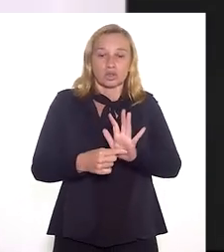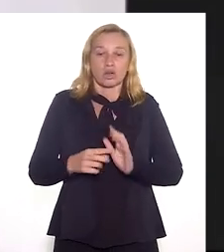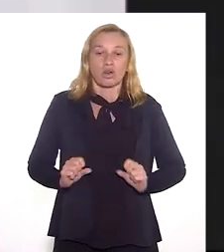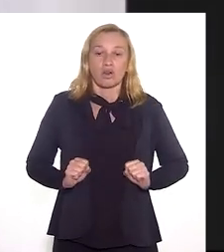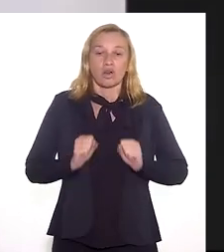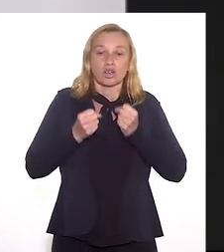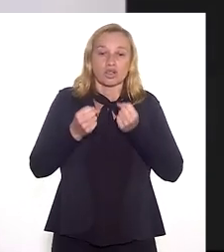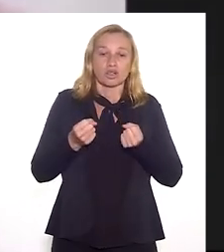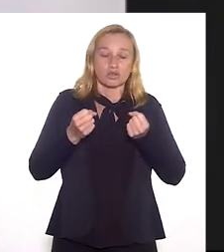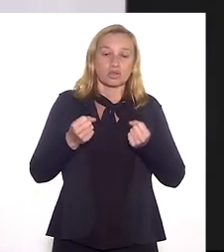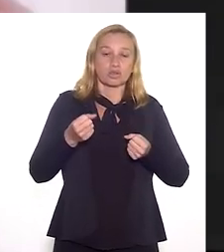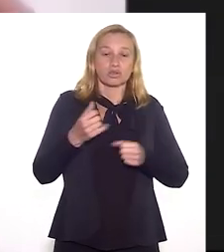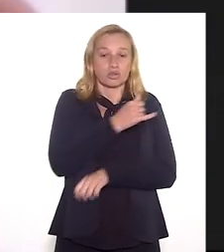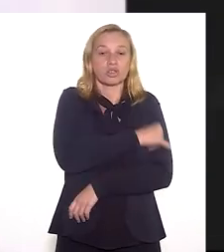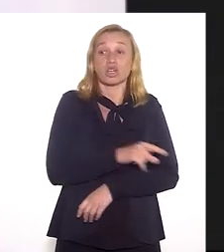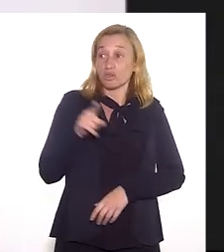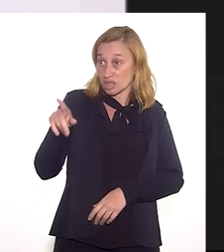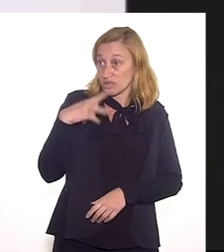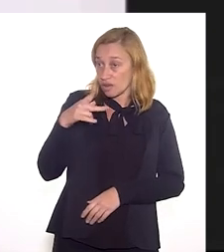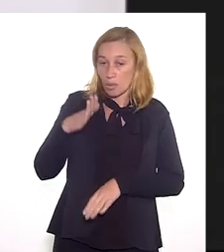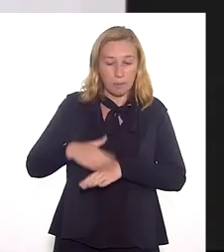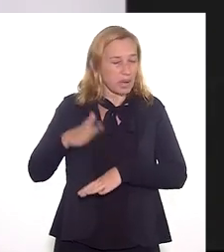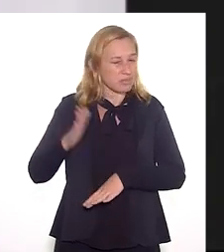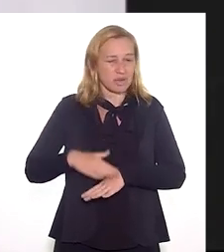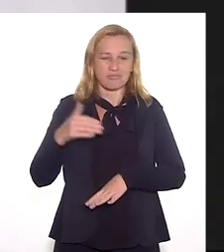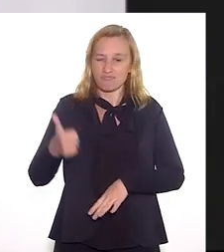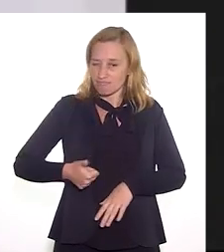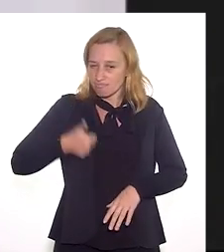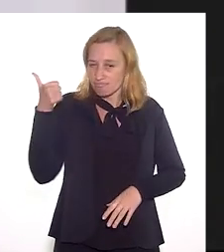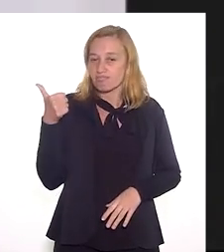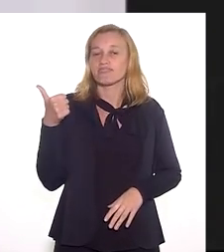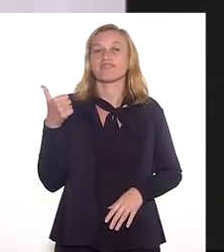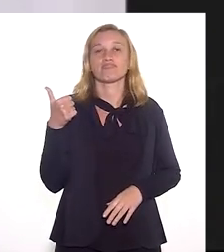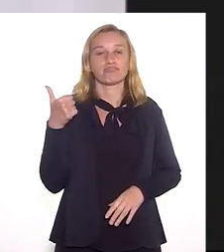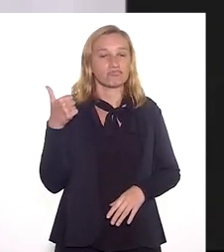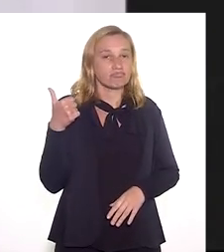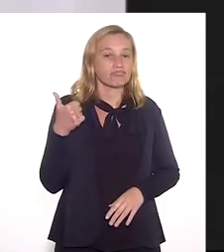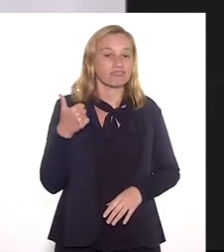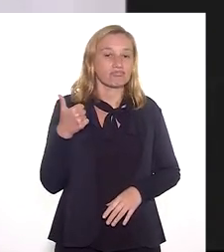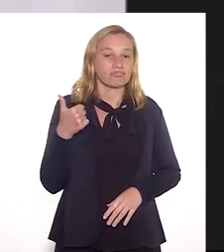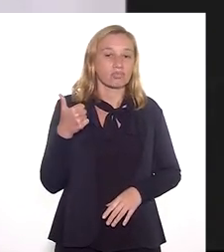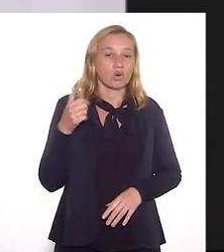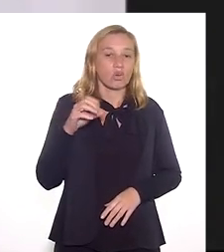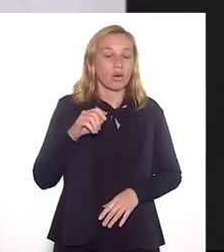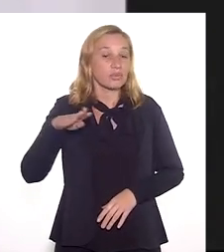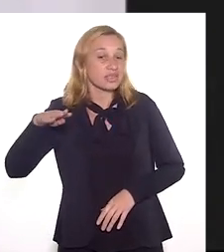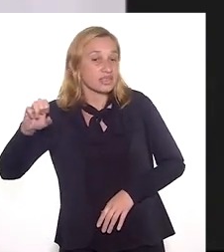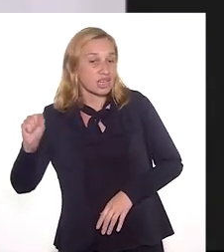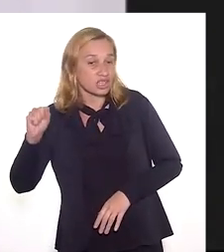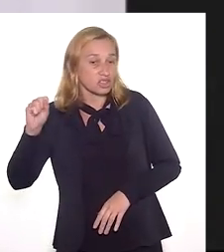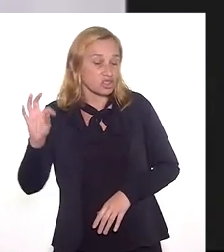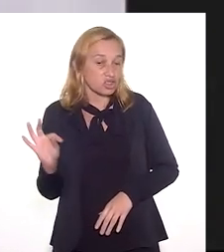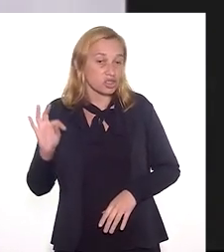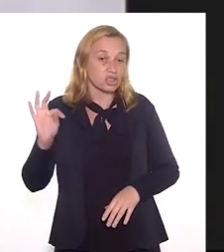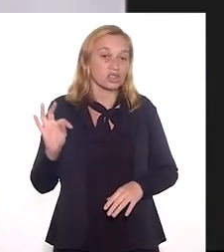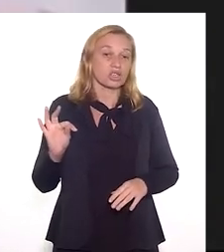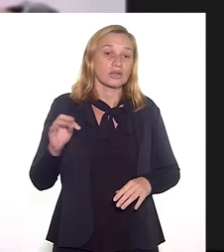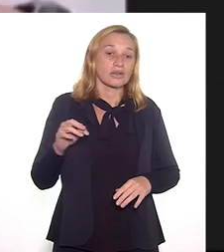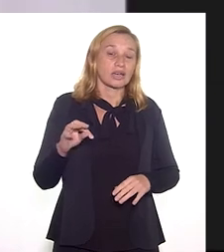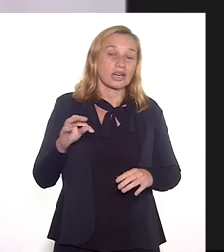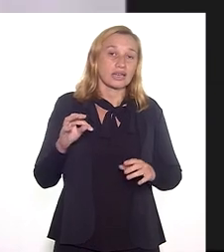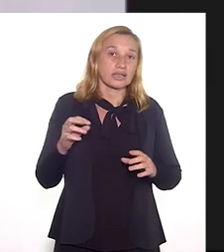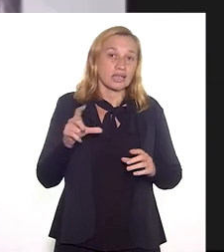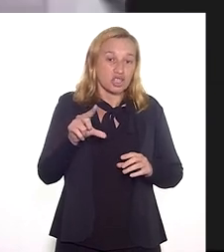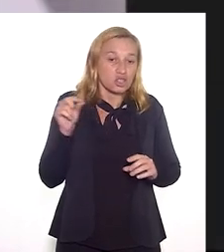conseguir mandar e mostrar a força do Rio de Janeiro. E foi o que você falou, assim, quanto mais melhor. Acho que o Web